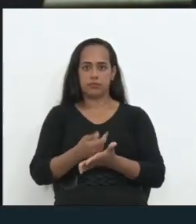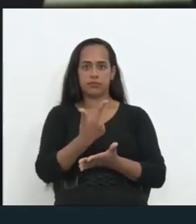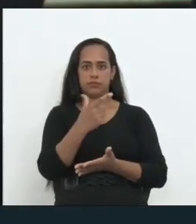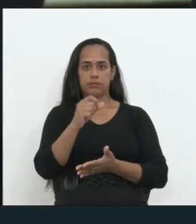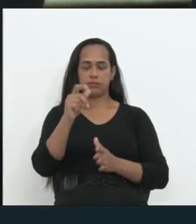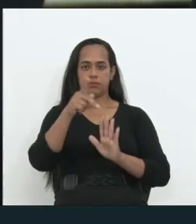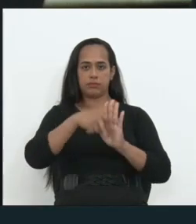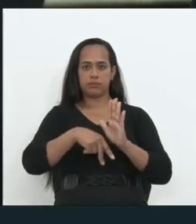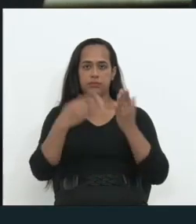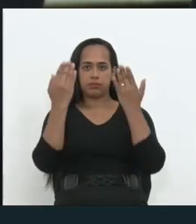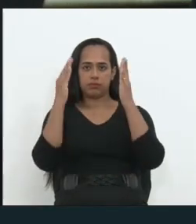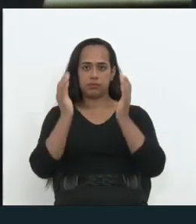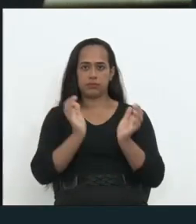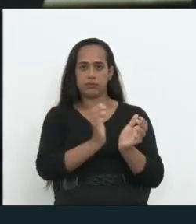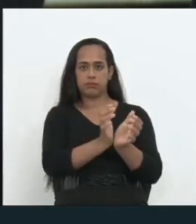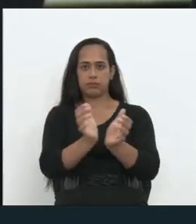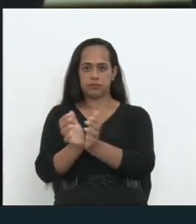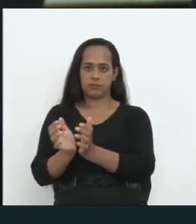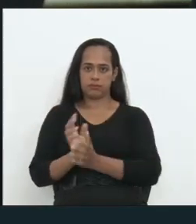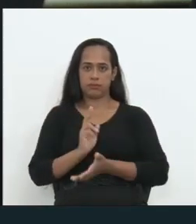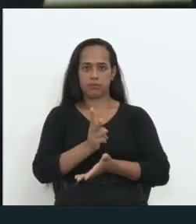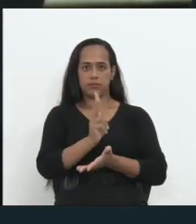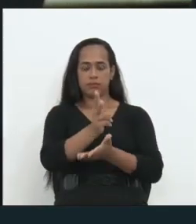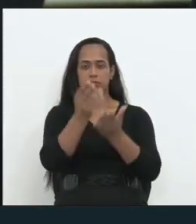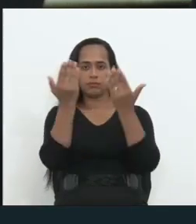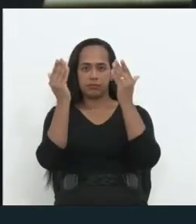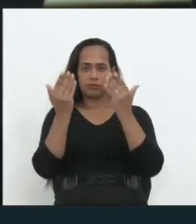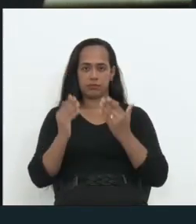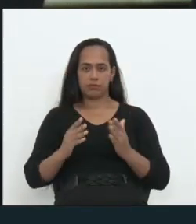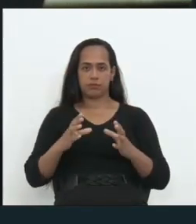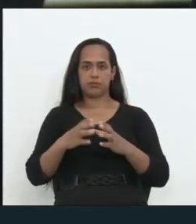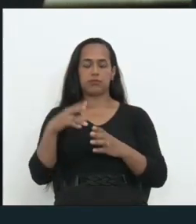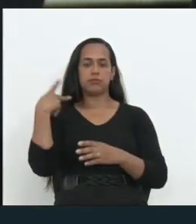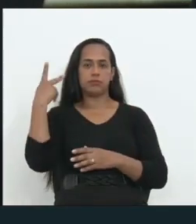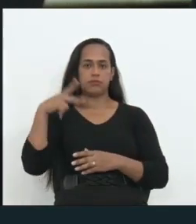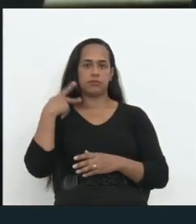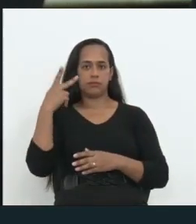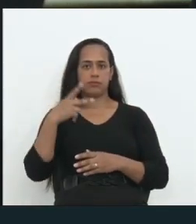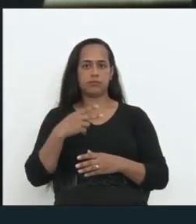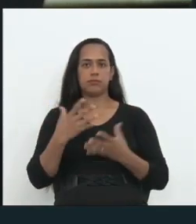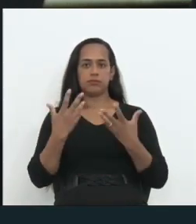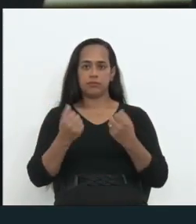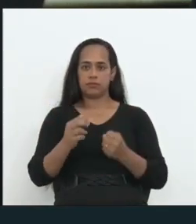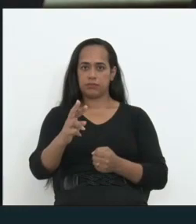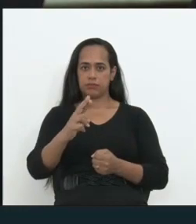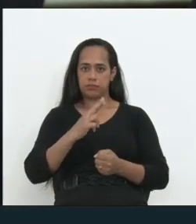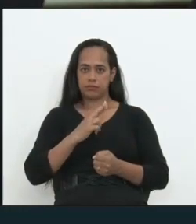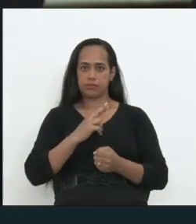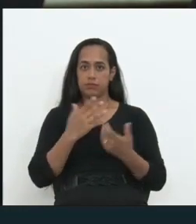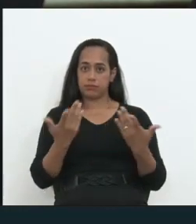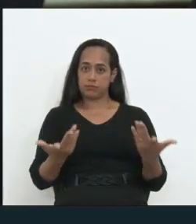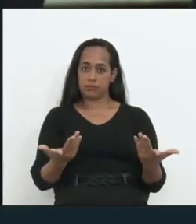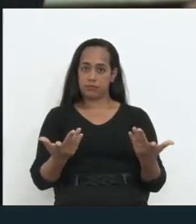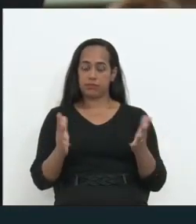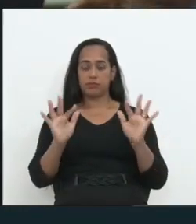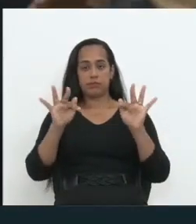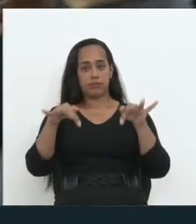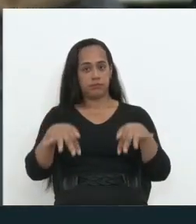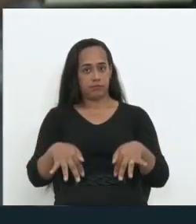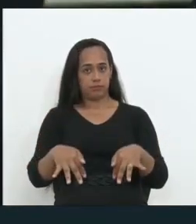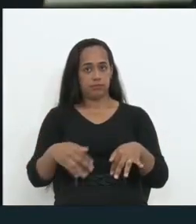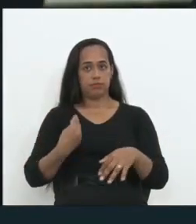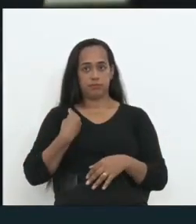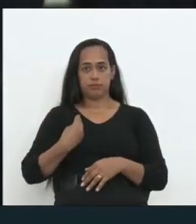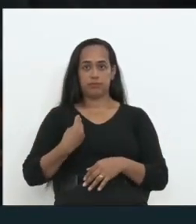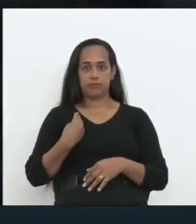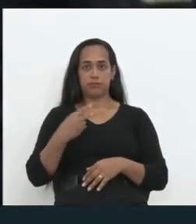comissões permanentes, onde eles são analisados pelos vereadores e recebem pareceres. Bom, a gente vai então encerrando essa transmissão ao vivo, lembrando que na